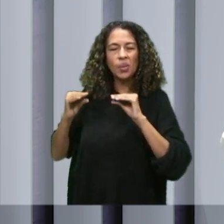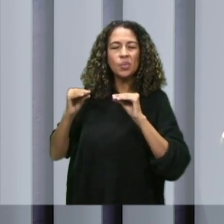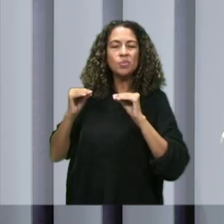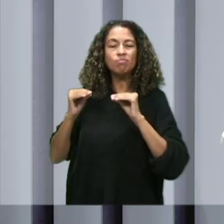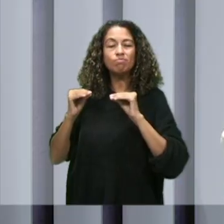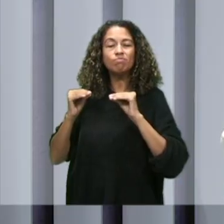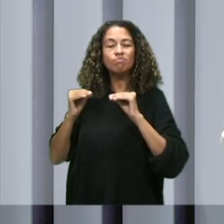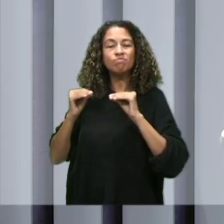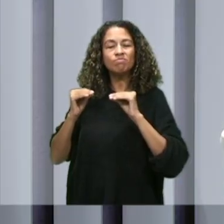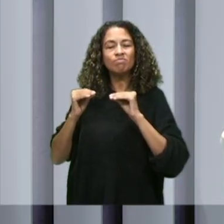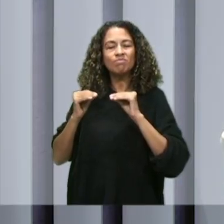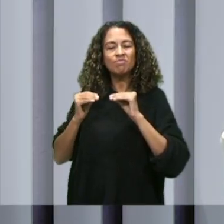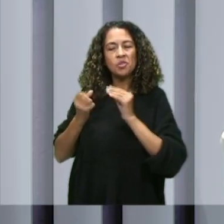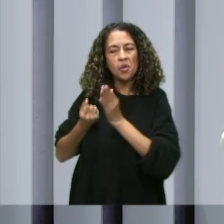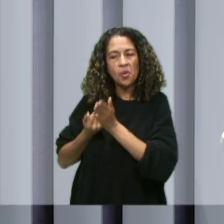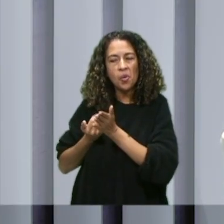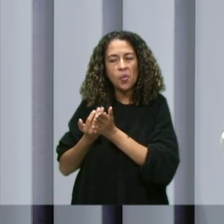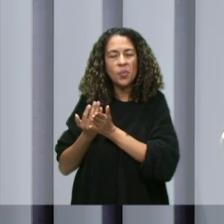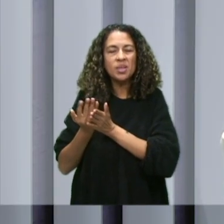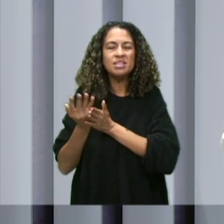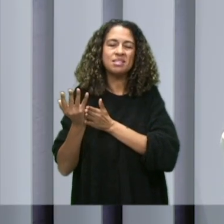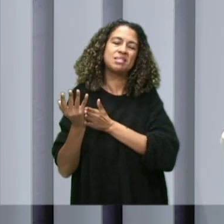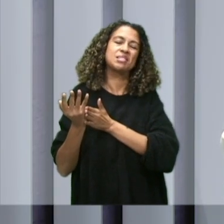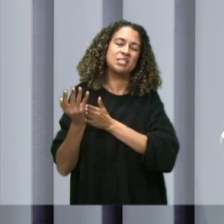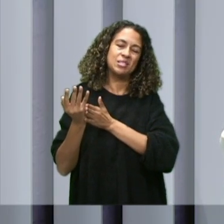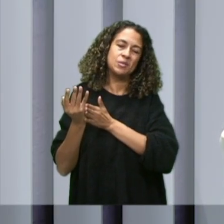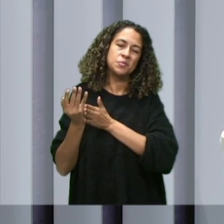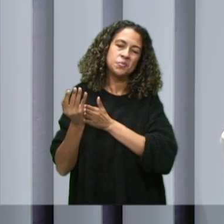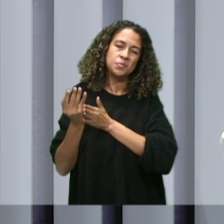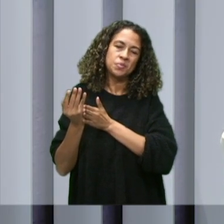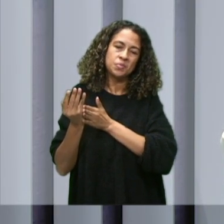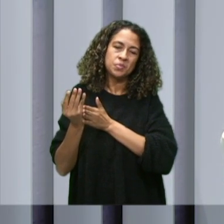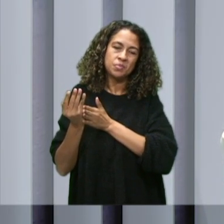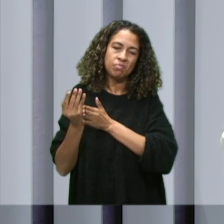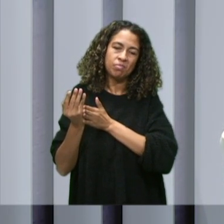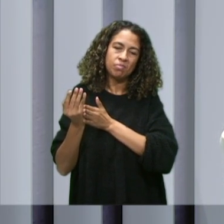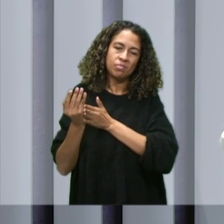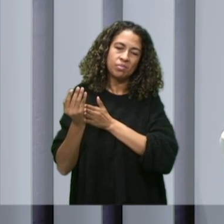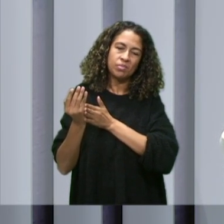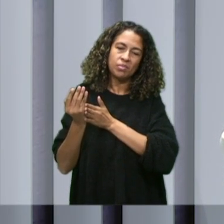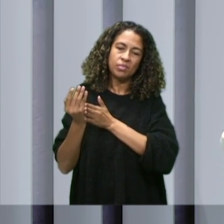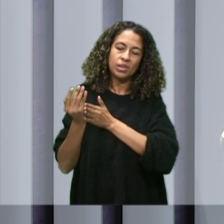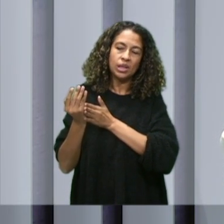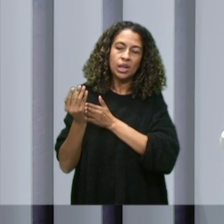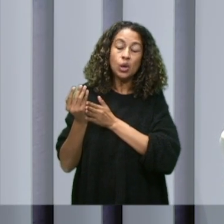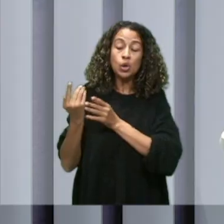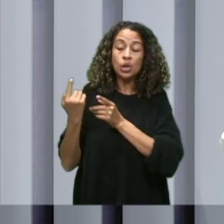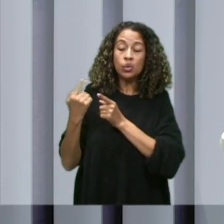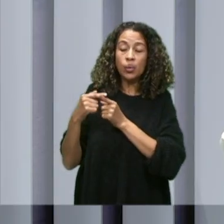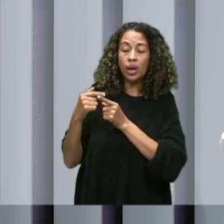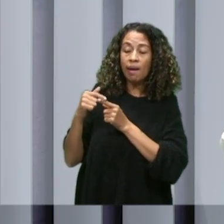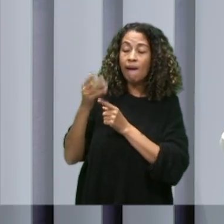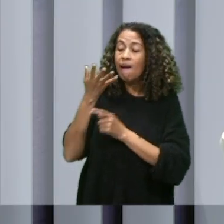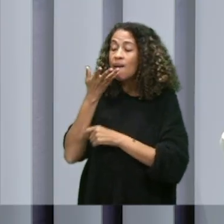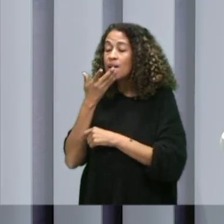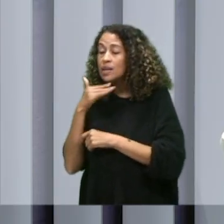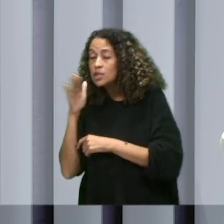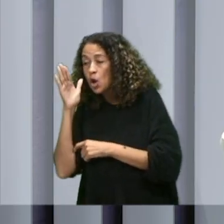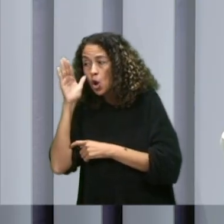uma semente, né? E ela nascer da curiosidade vem já de